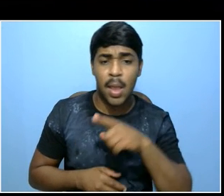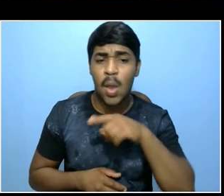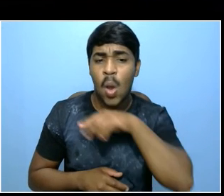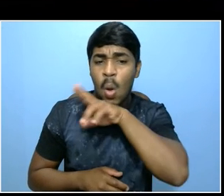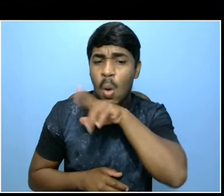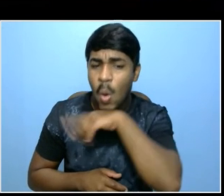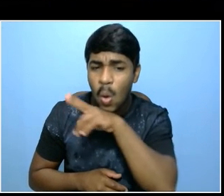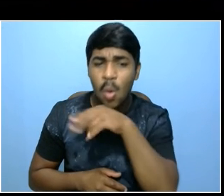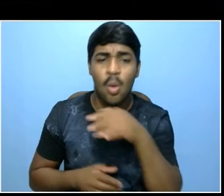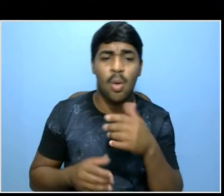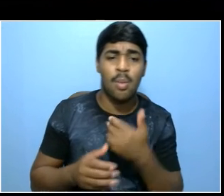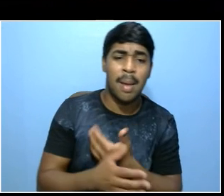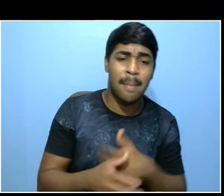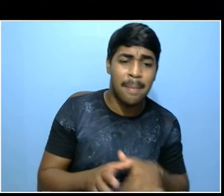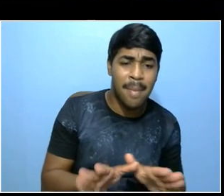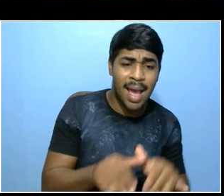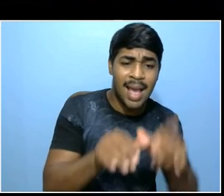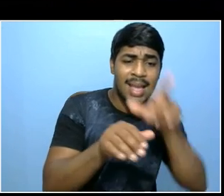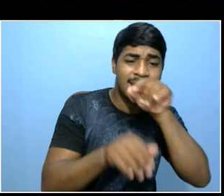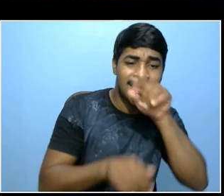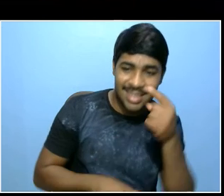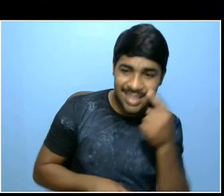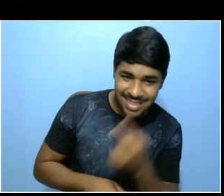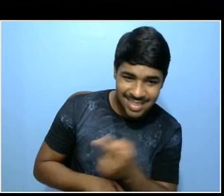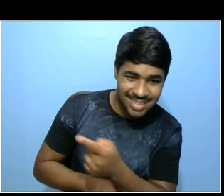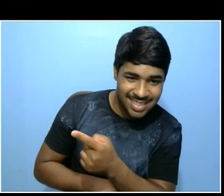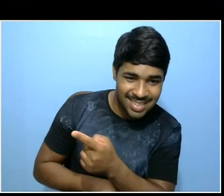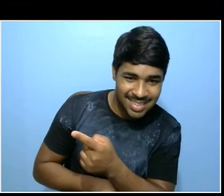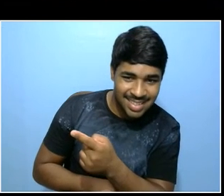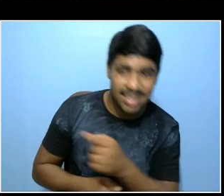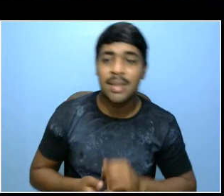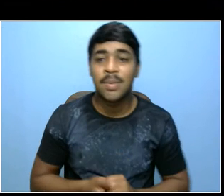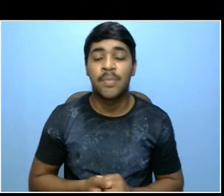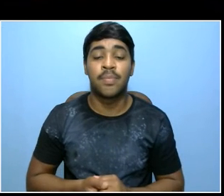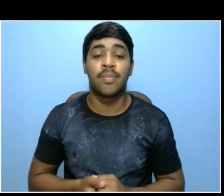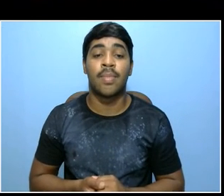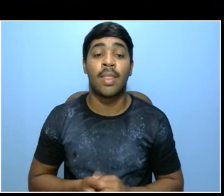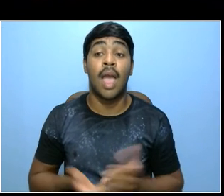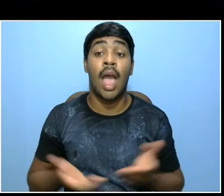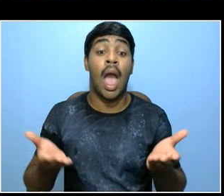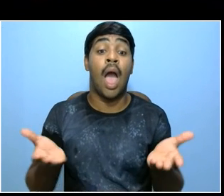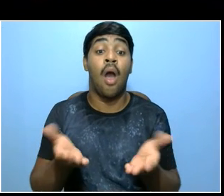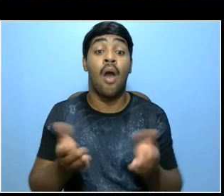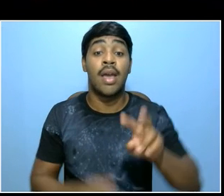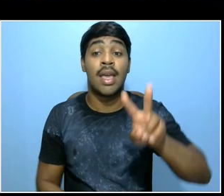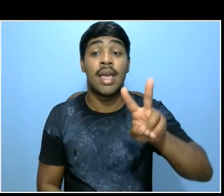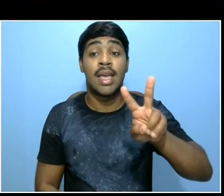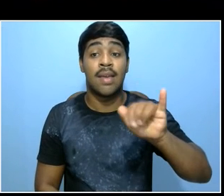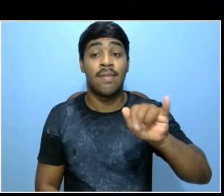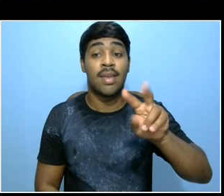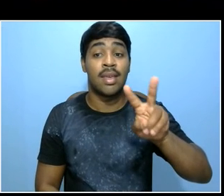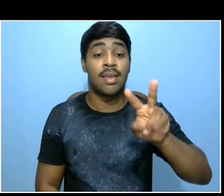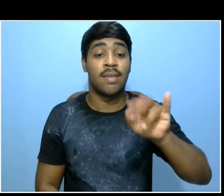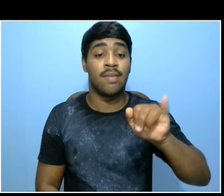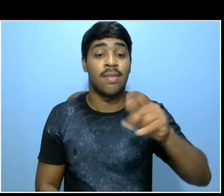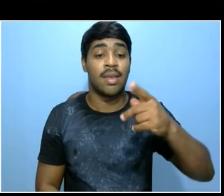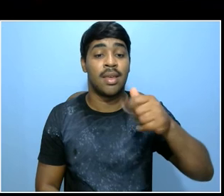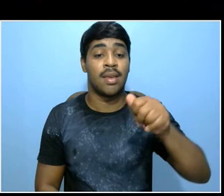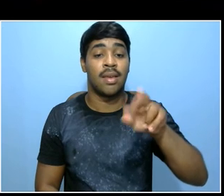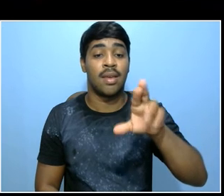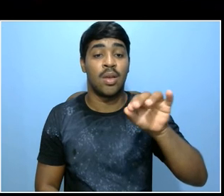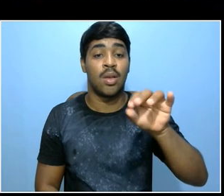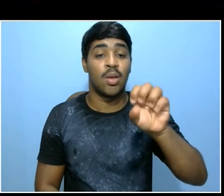em aves, tá? Quando a gente fala que esses animais são ovíparos. O que é um ser vivíparo? É quando o embrião se